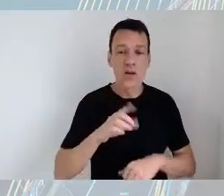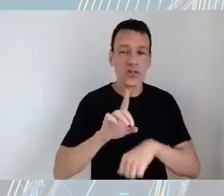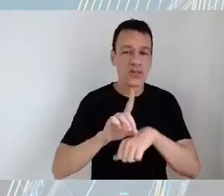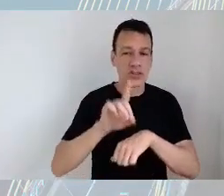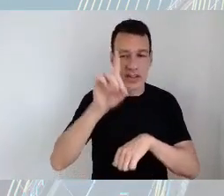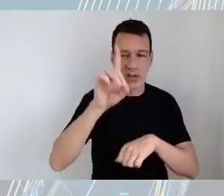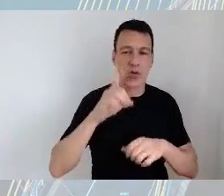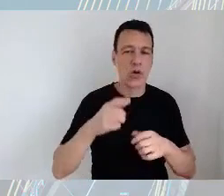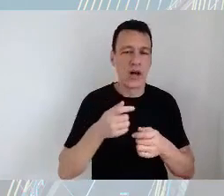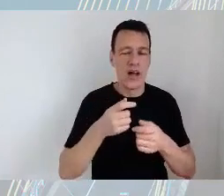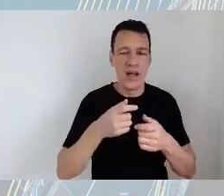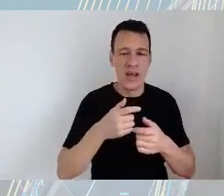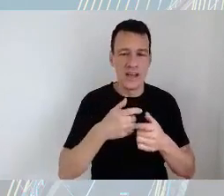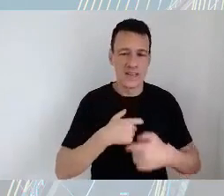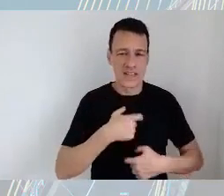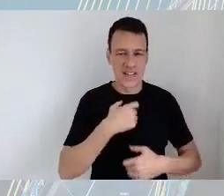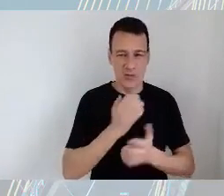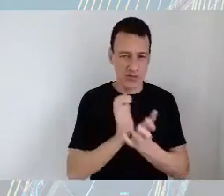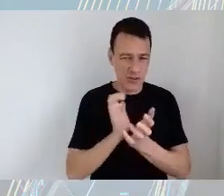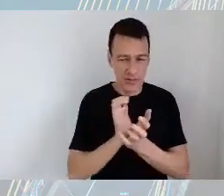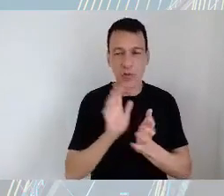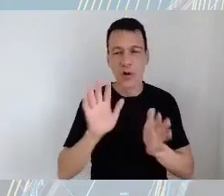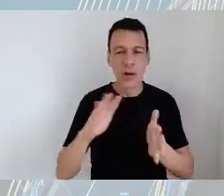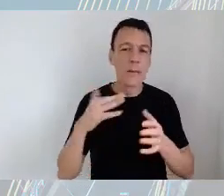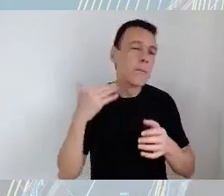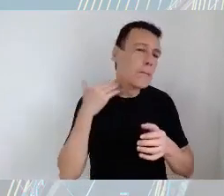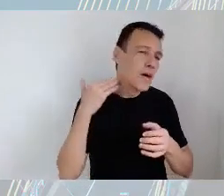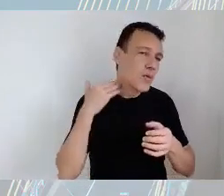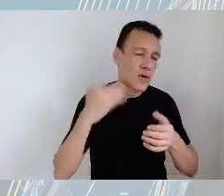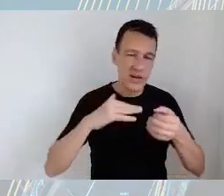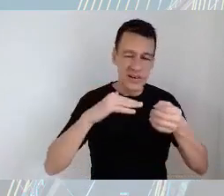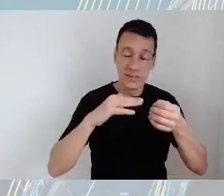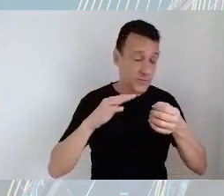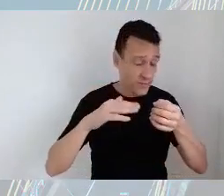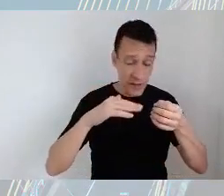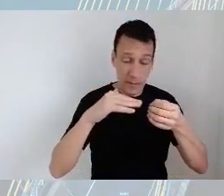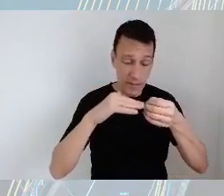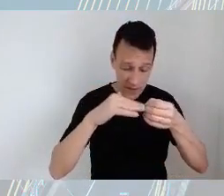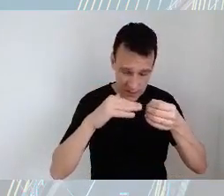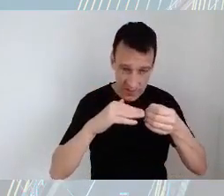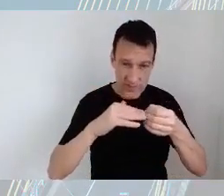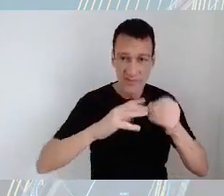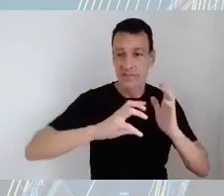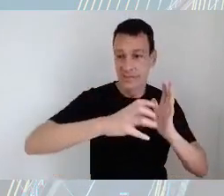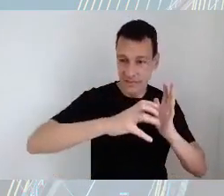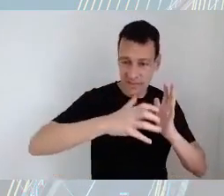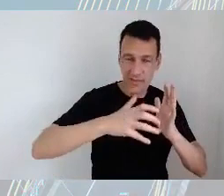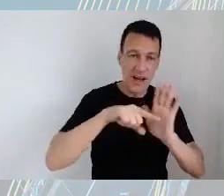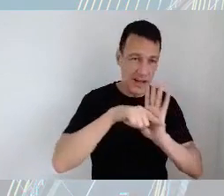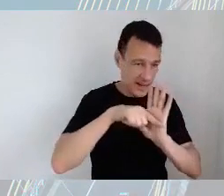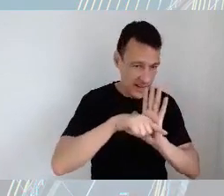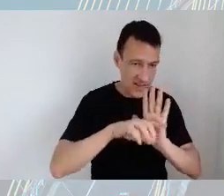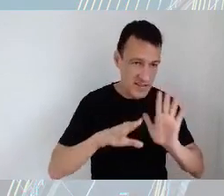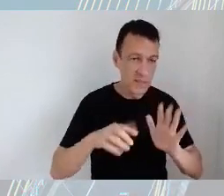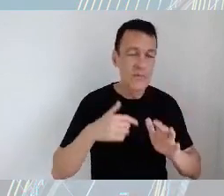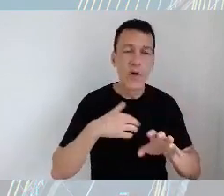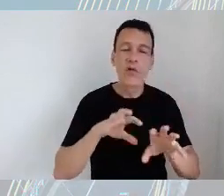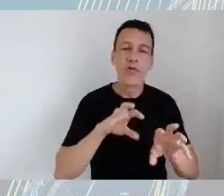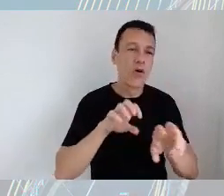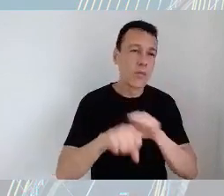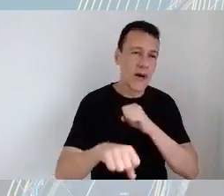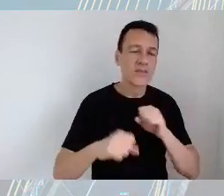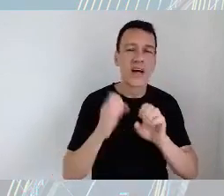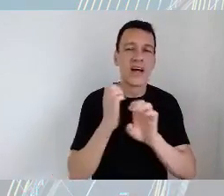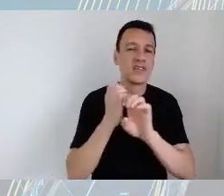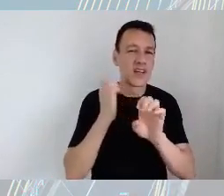Analytics do BTG Pactual. Eu tenho formação aí na área de engenharia, né? Formei em engenharia de controle de automação pela Universidade